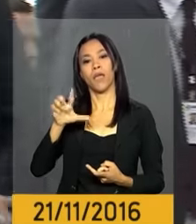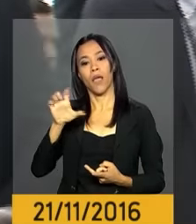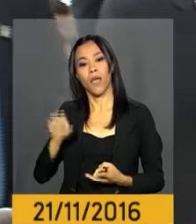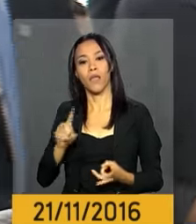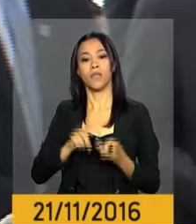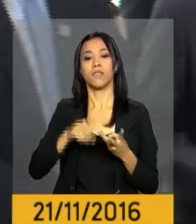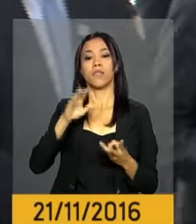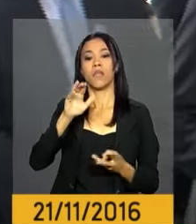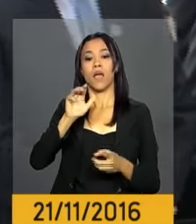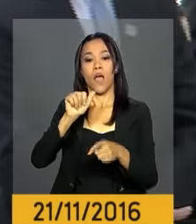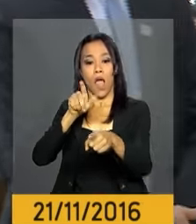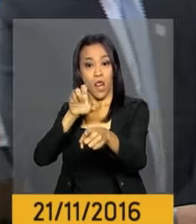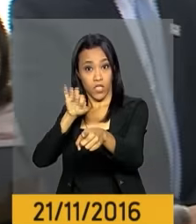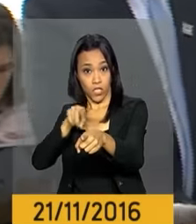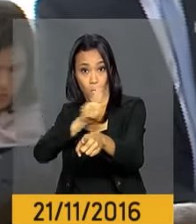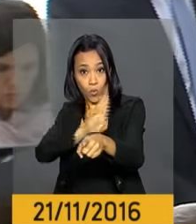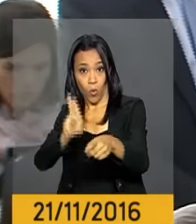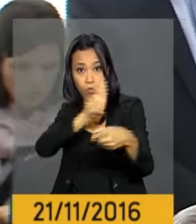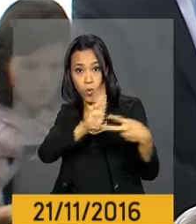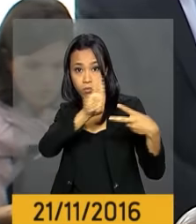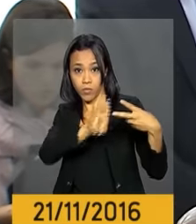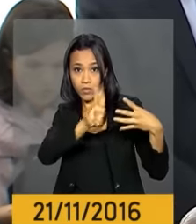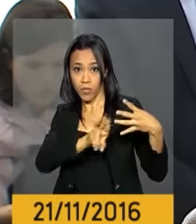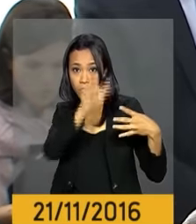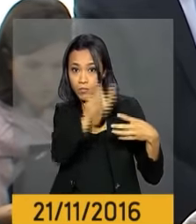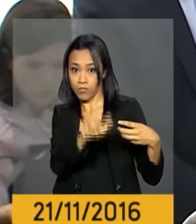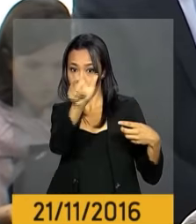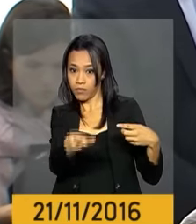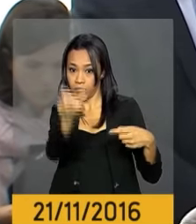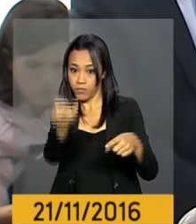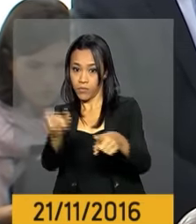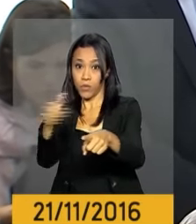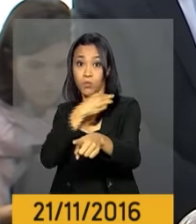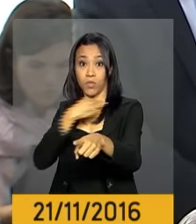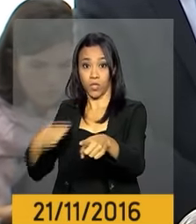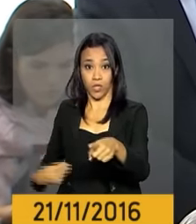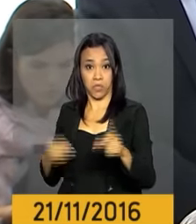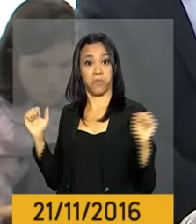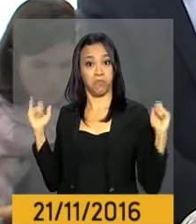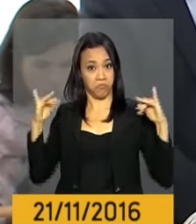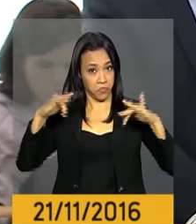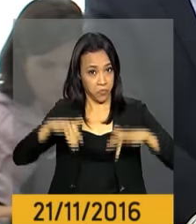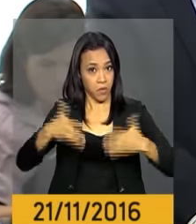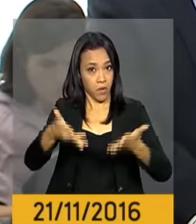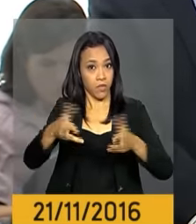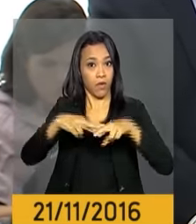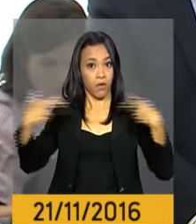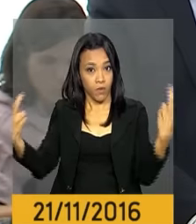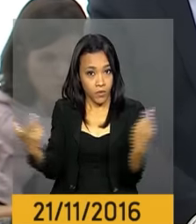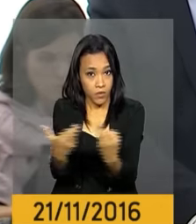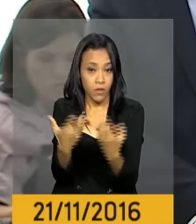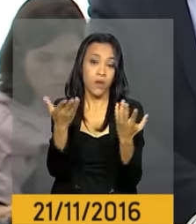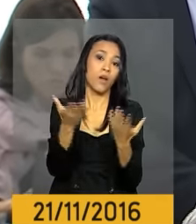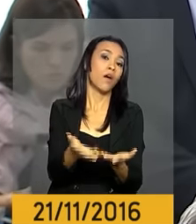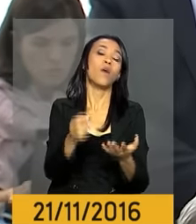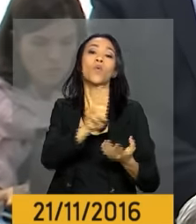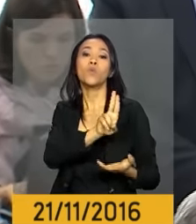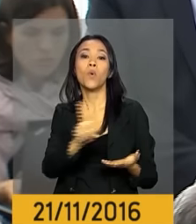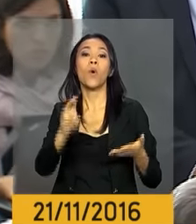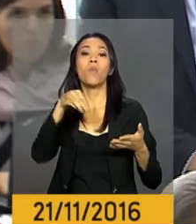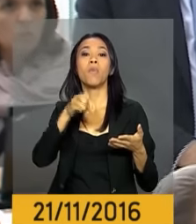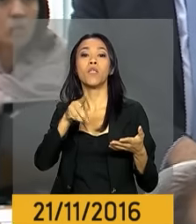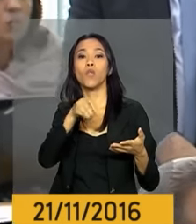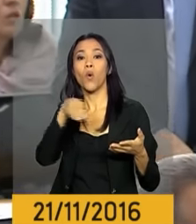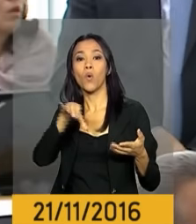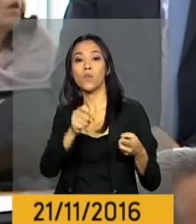Cidadania, o embaixador Marcos Galvão, das Relações Exteriores, interino, Maurício Quintela, dos Transportes, Mendonça Filho, da